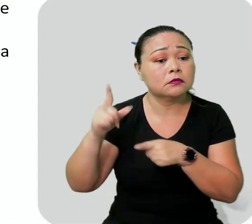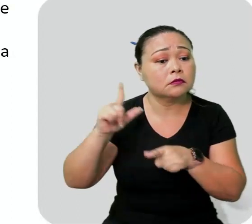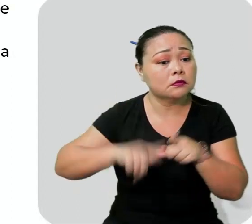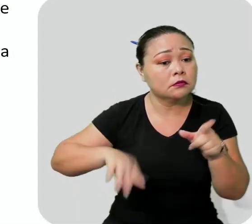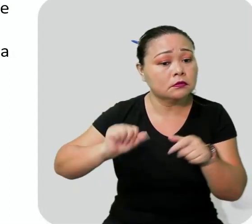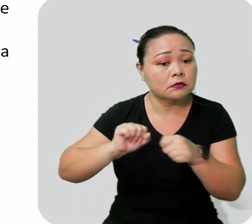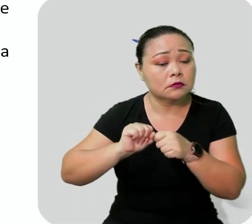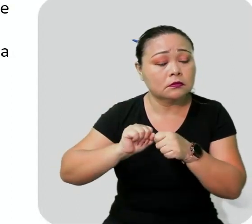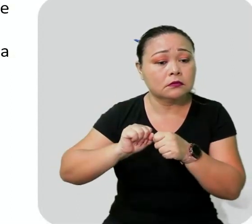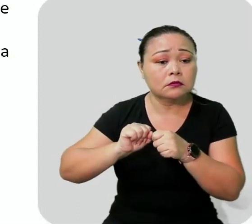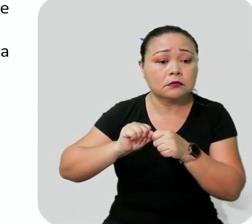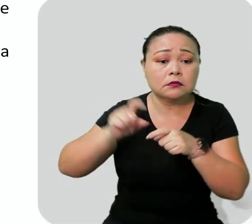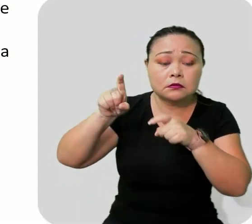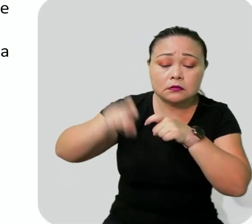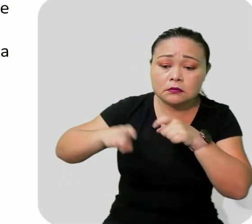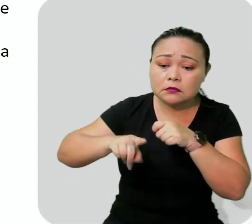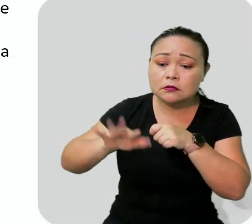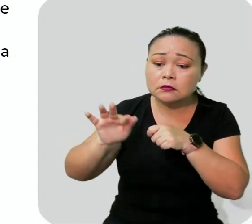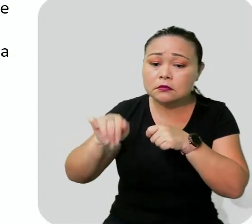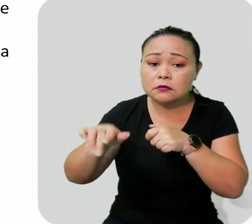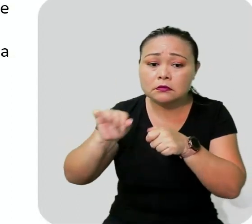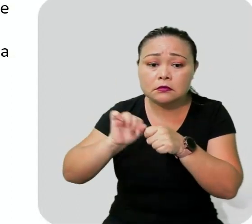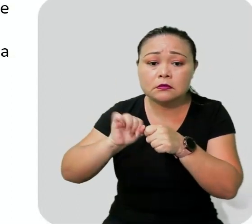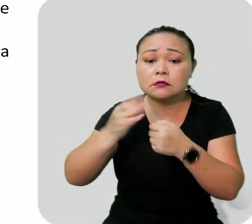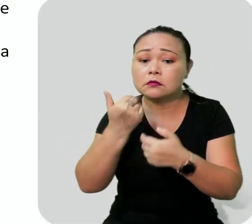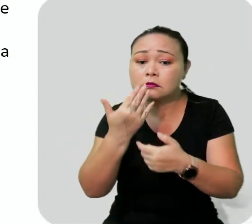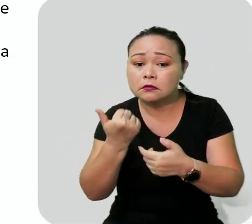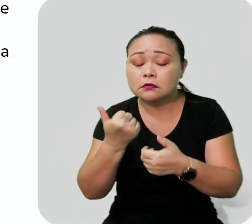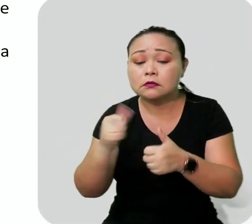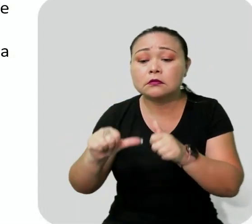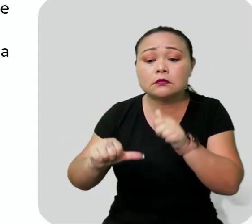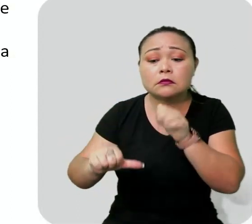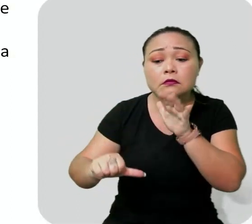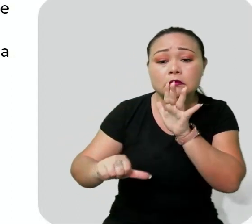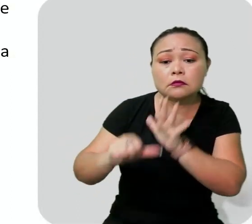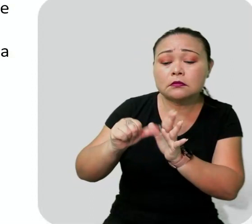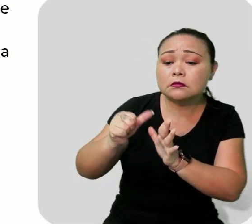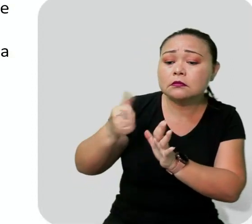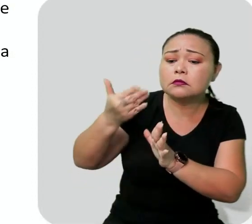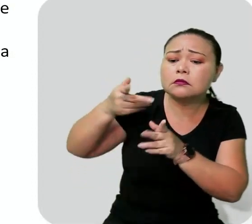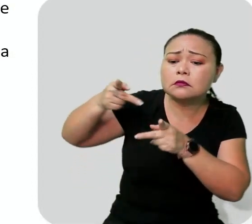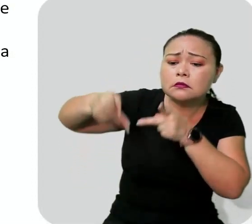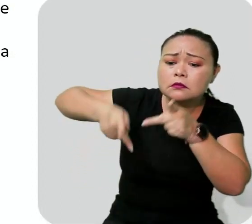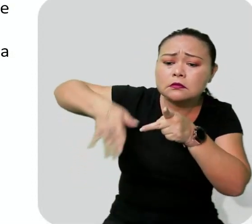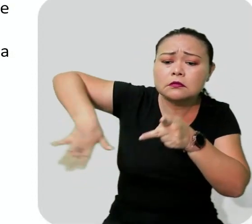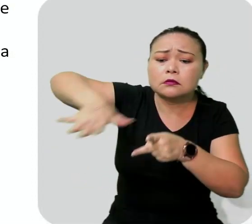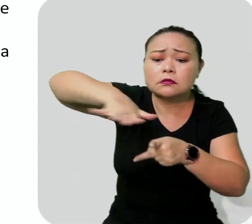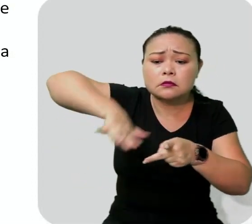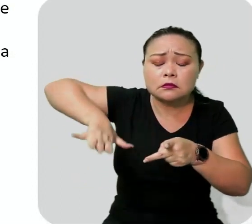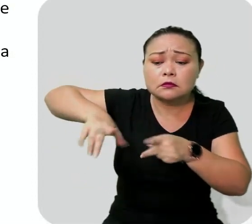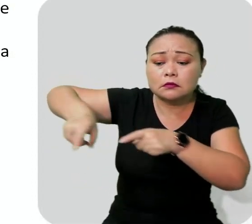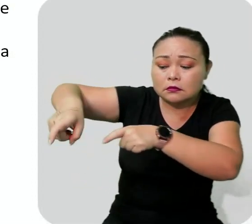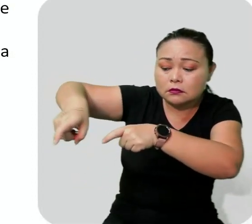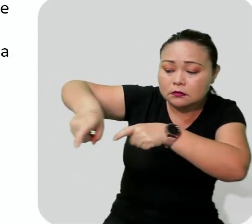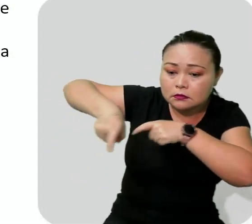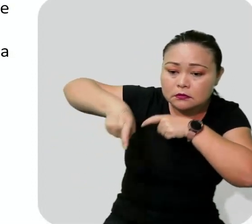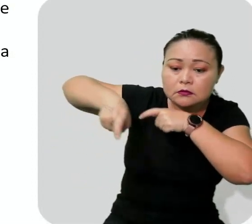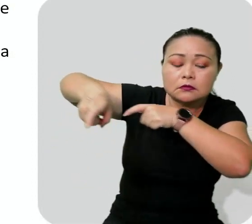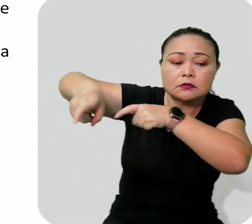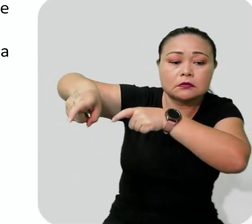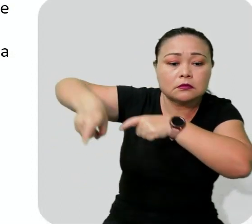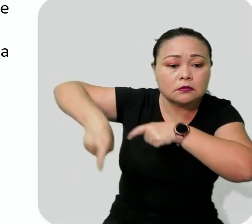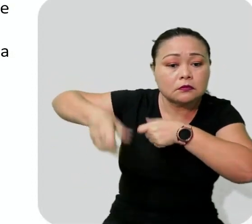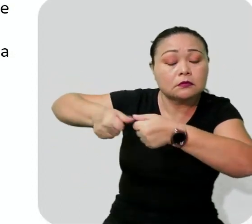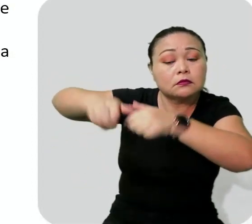A. Cultivado como fontes alimentares das primeiras civilizações agrícolas que